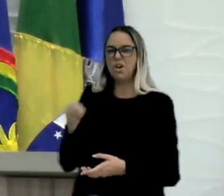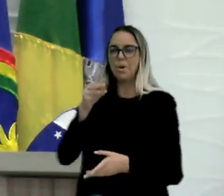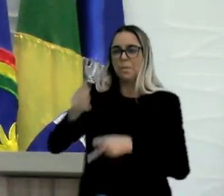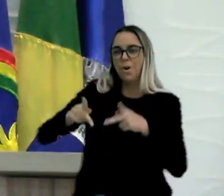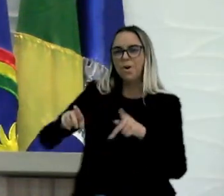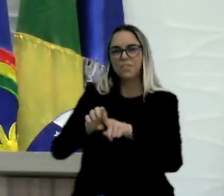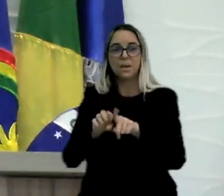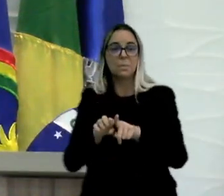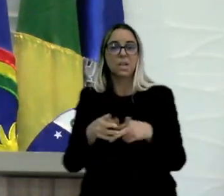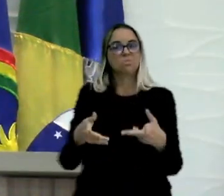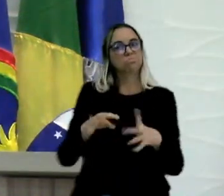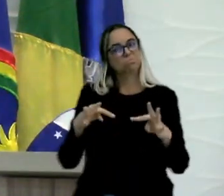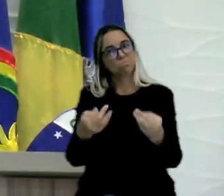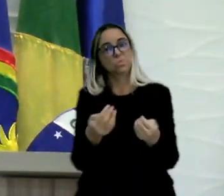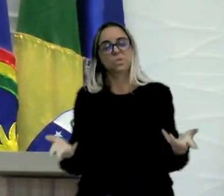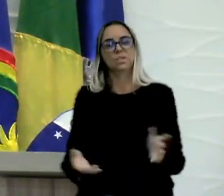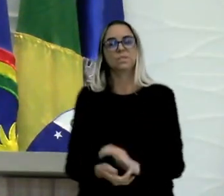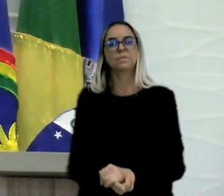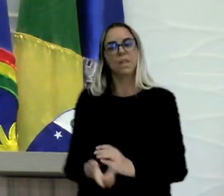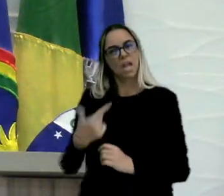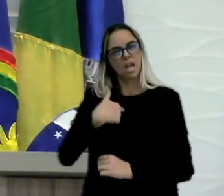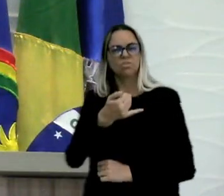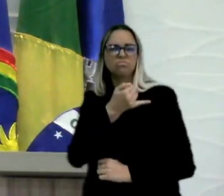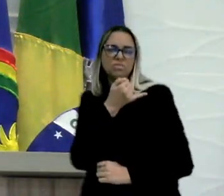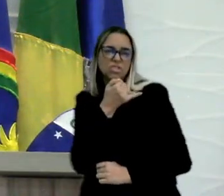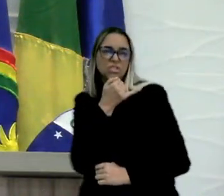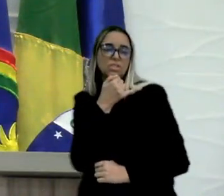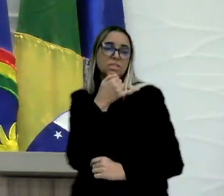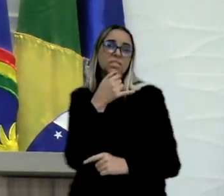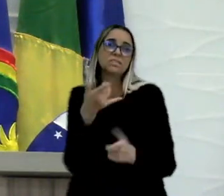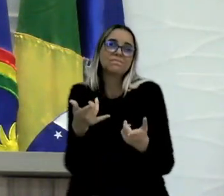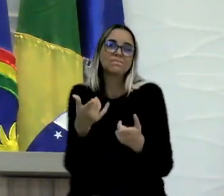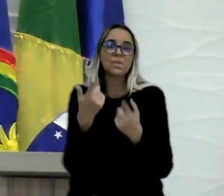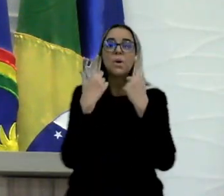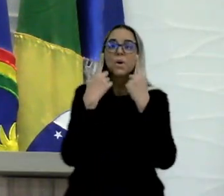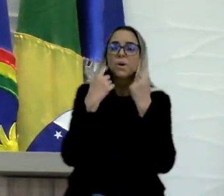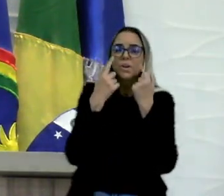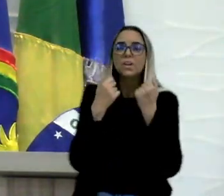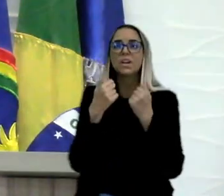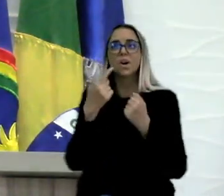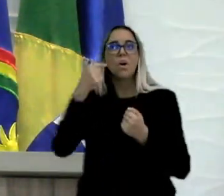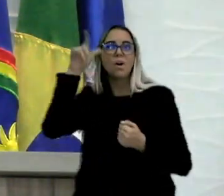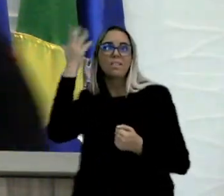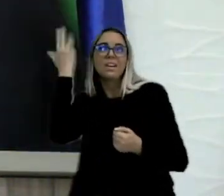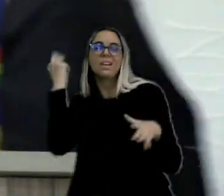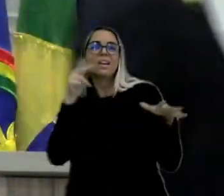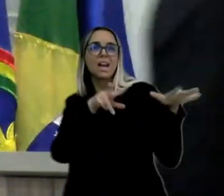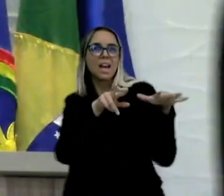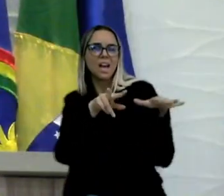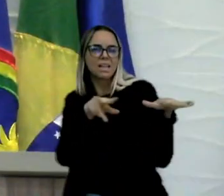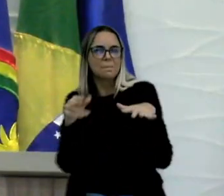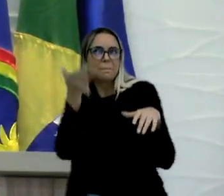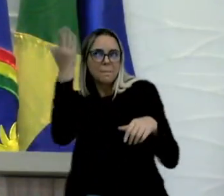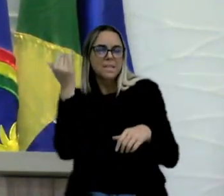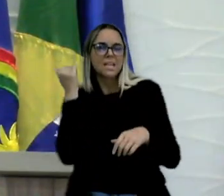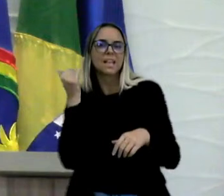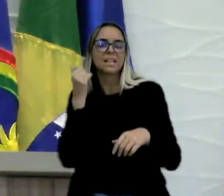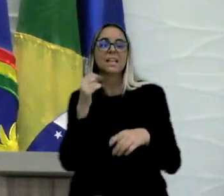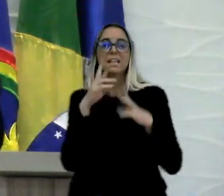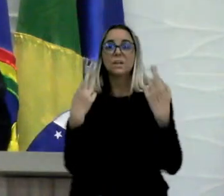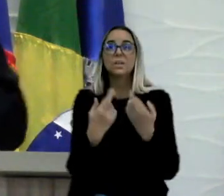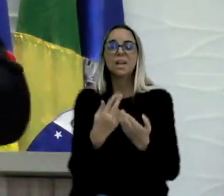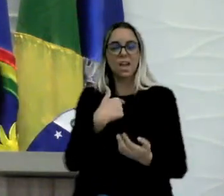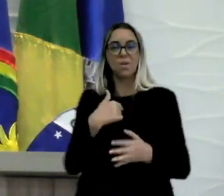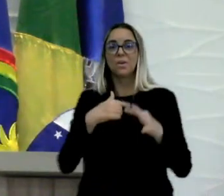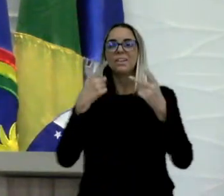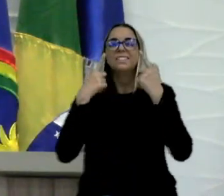aí minha tristeza e minha minha eu chorei ontem de alegria na outra na na outra porque eu chorei de alegria eu vou